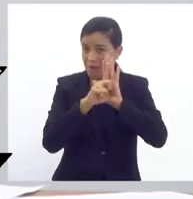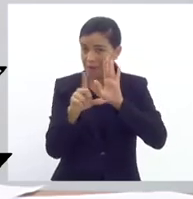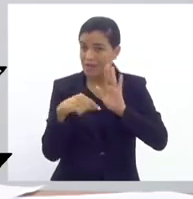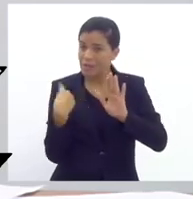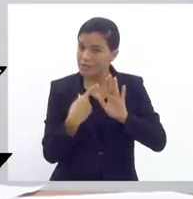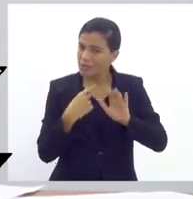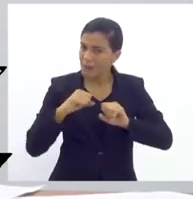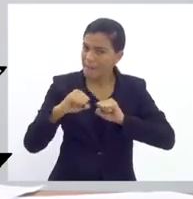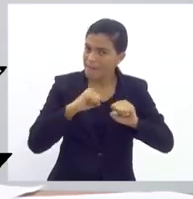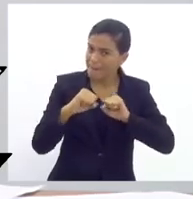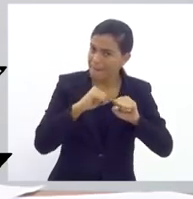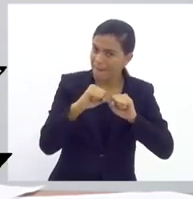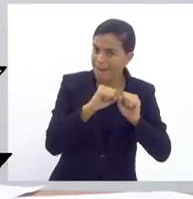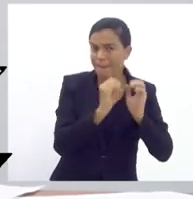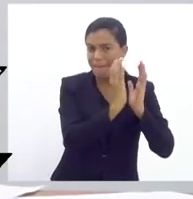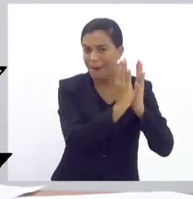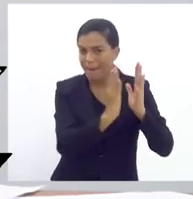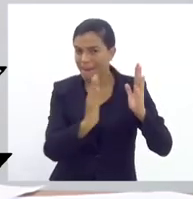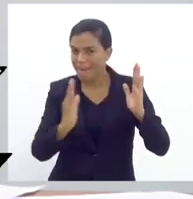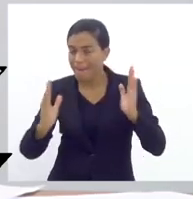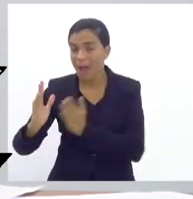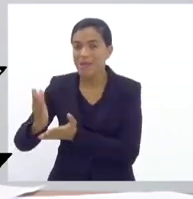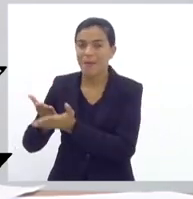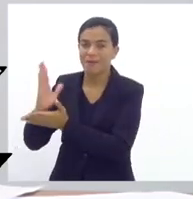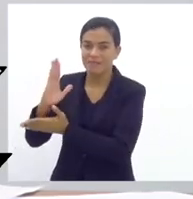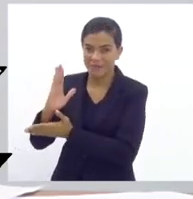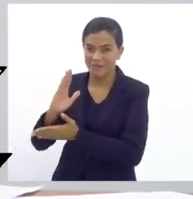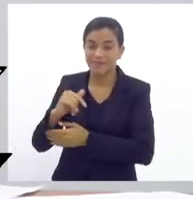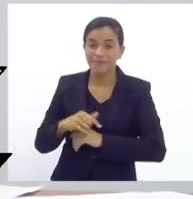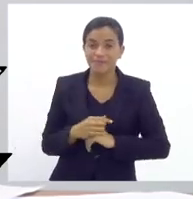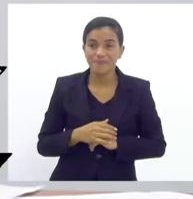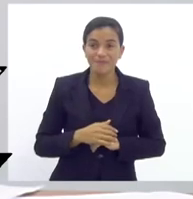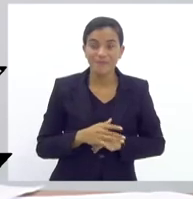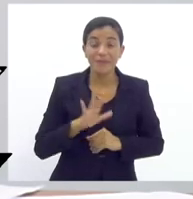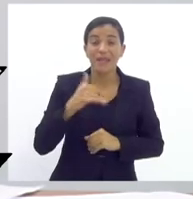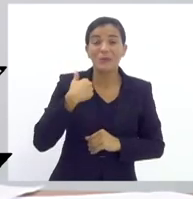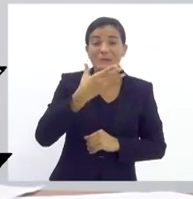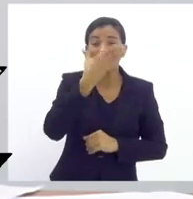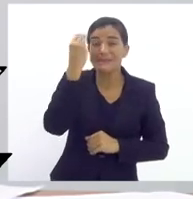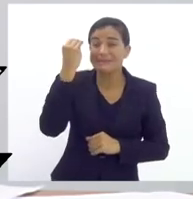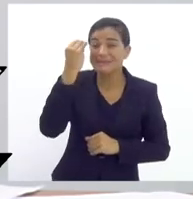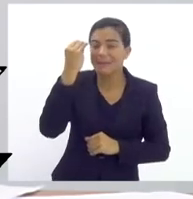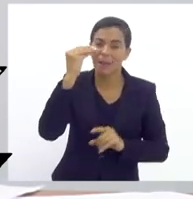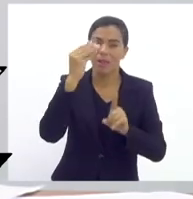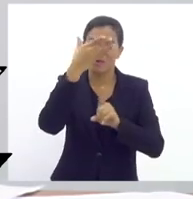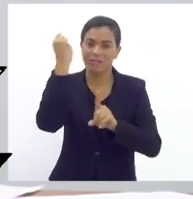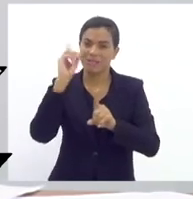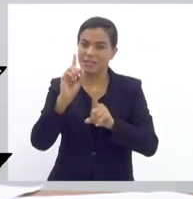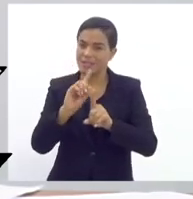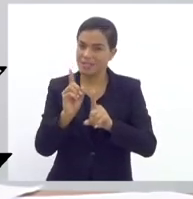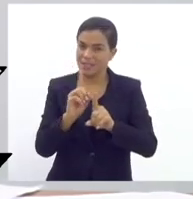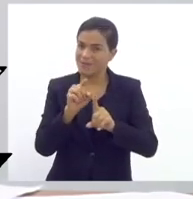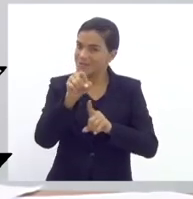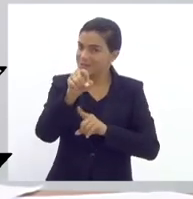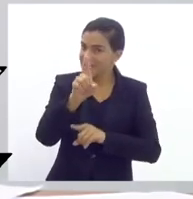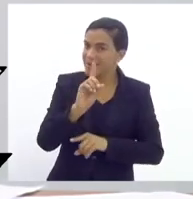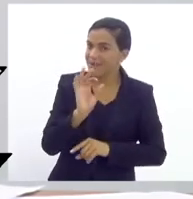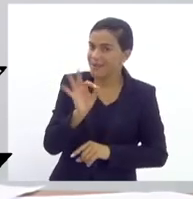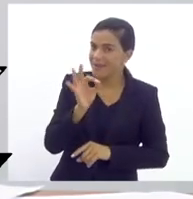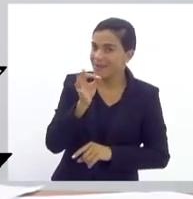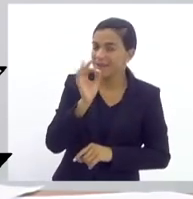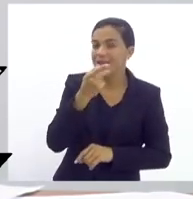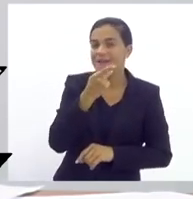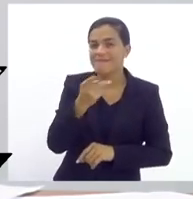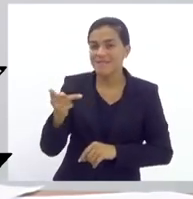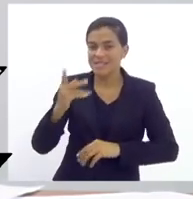trabalhando pela tramitação e aprovação dele aqui eu esqueci mas não esqueci frené não esqueci de você e a